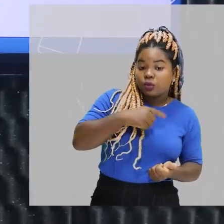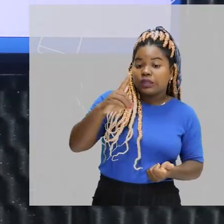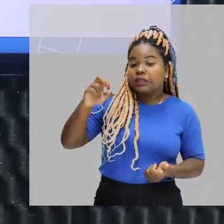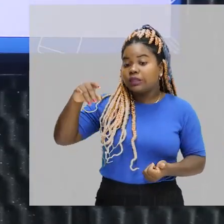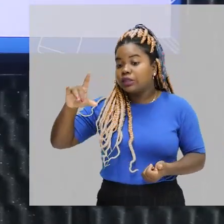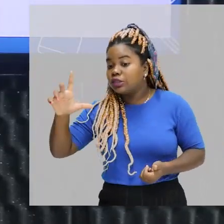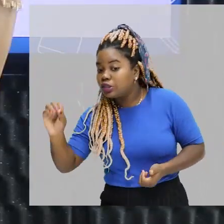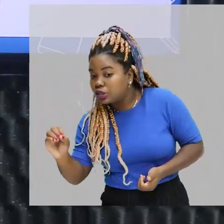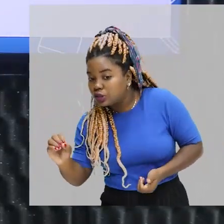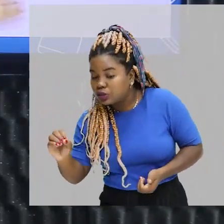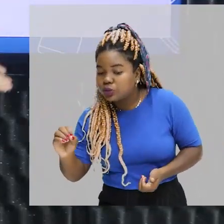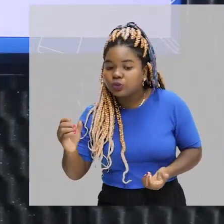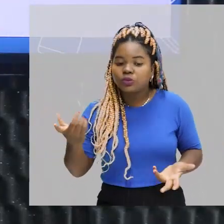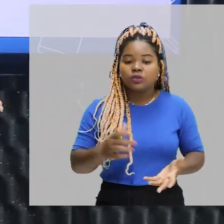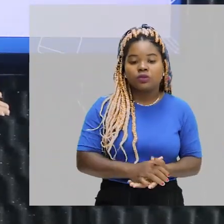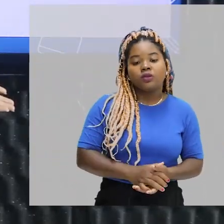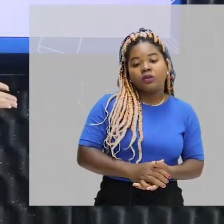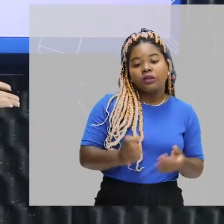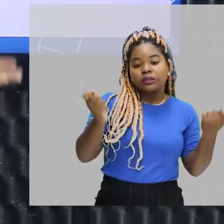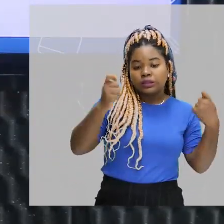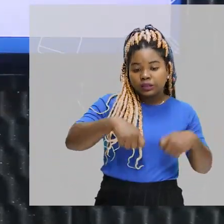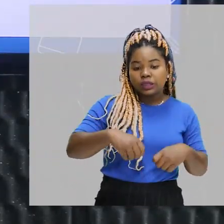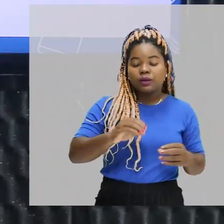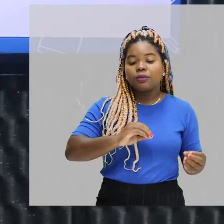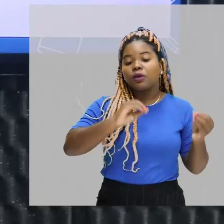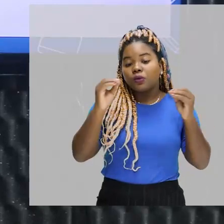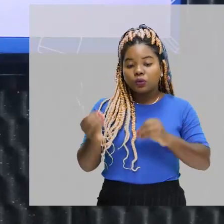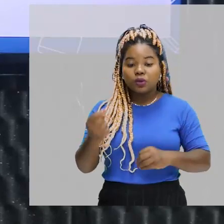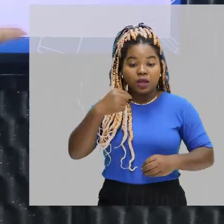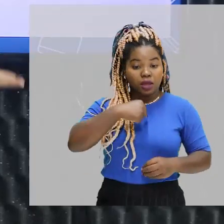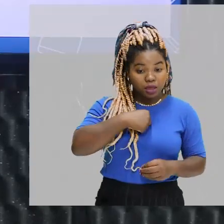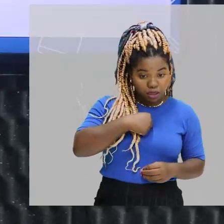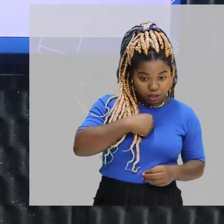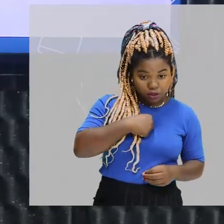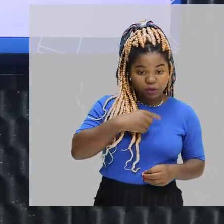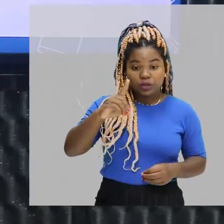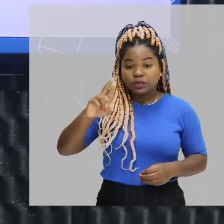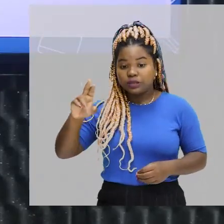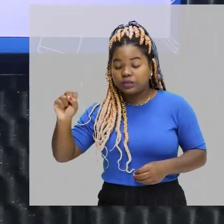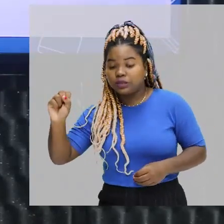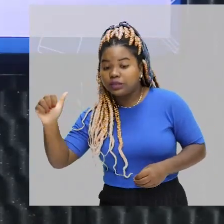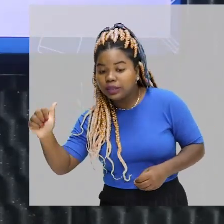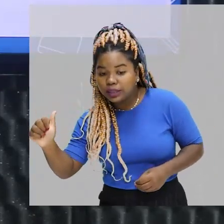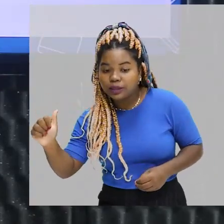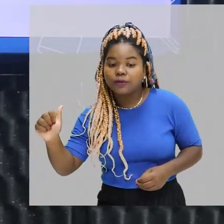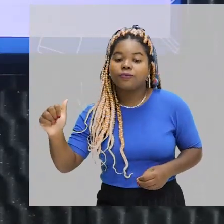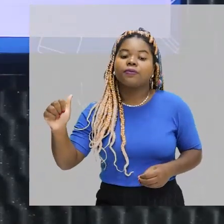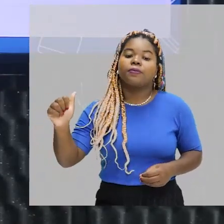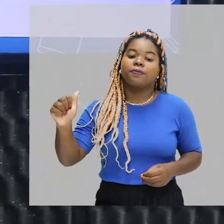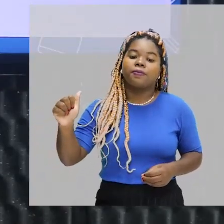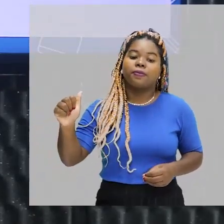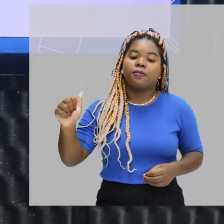eu e Deusa. Eu e Deusa estamos